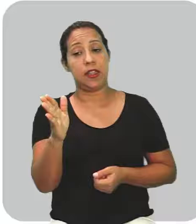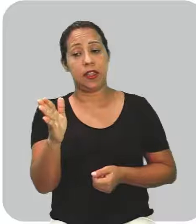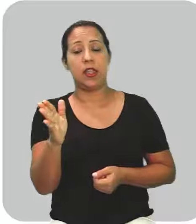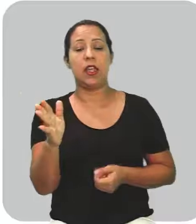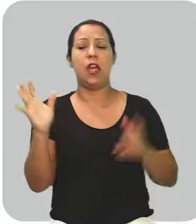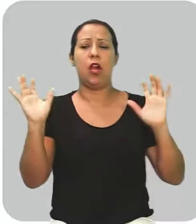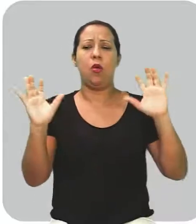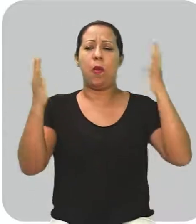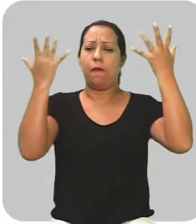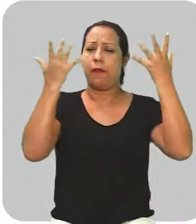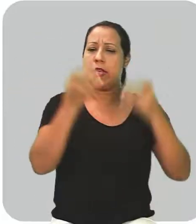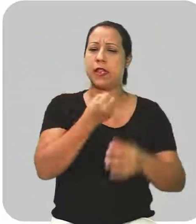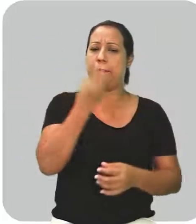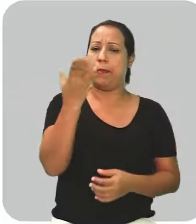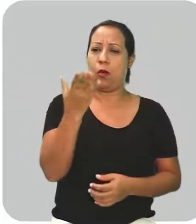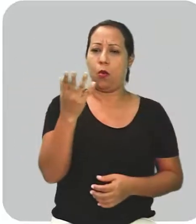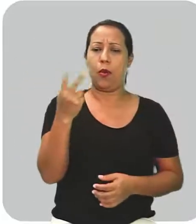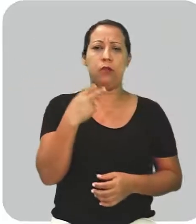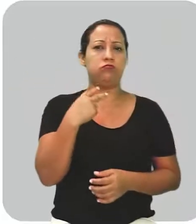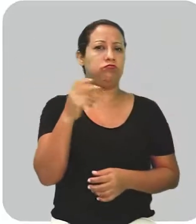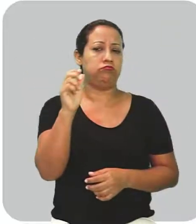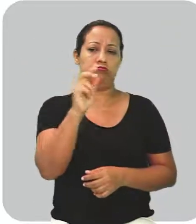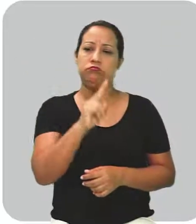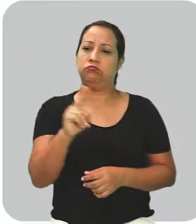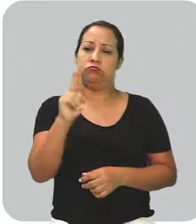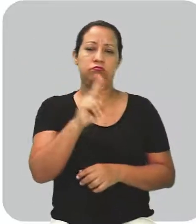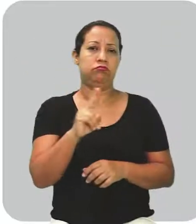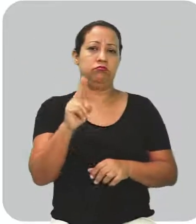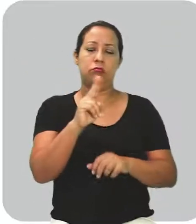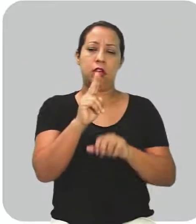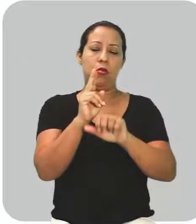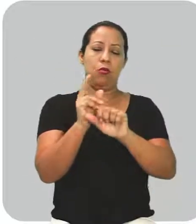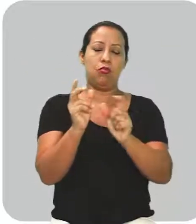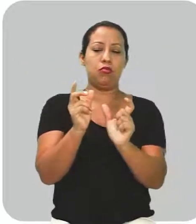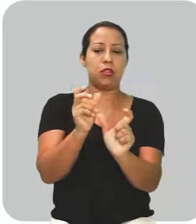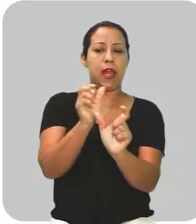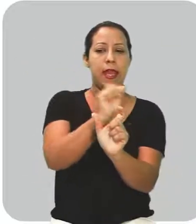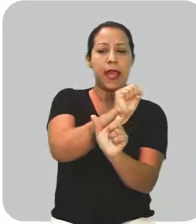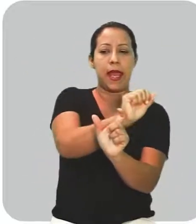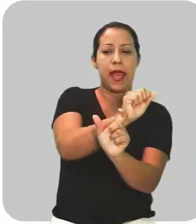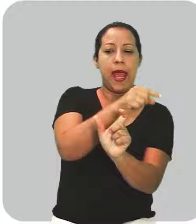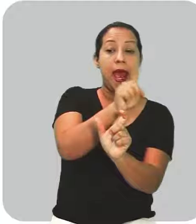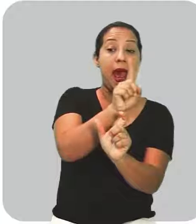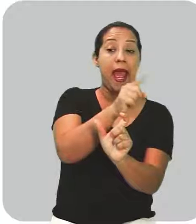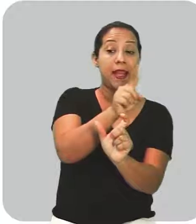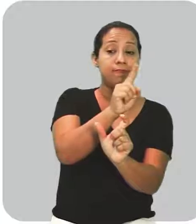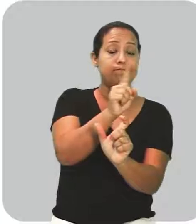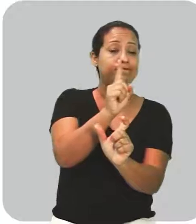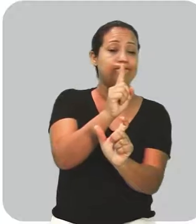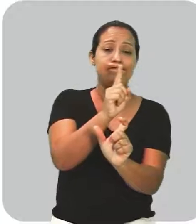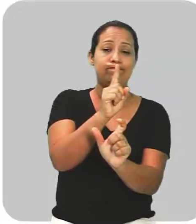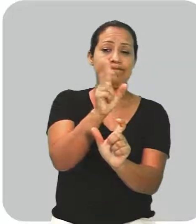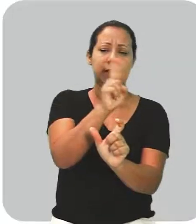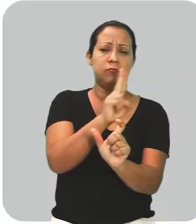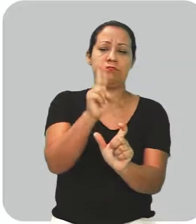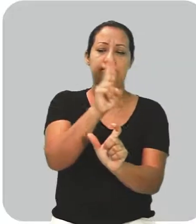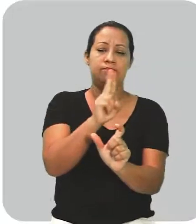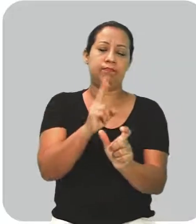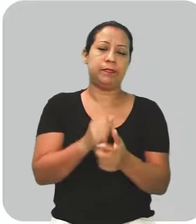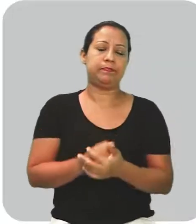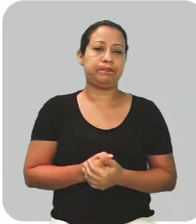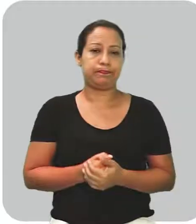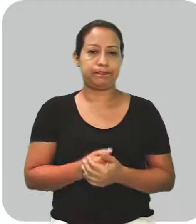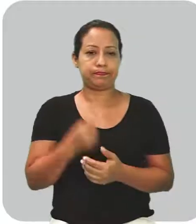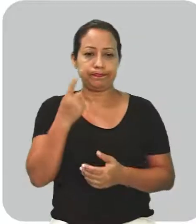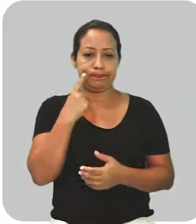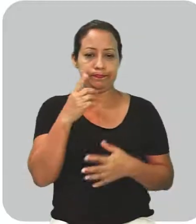crase. Obedeci a um policial estranho, não usamos crase. Beleza?